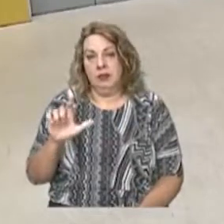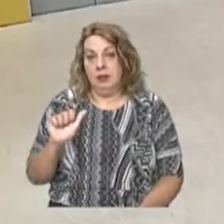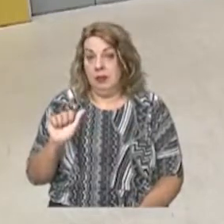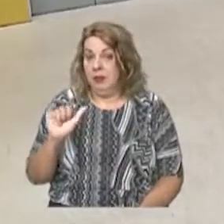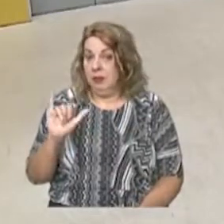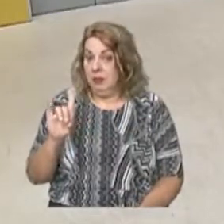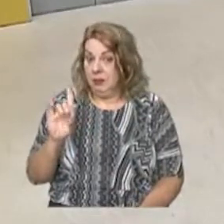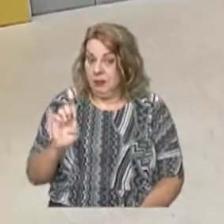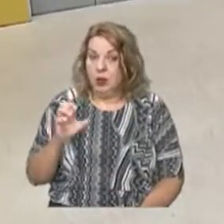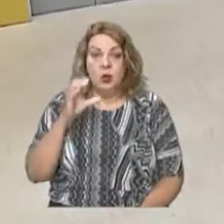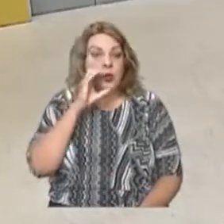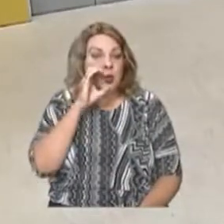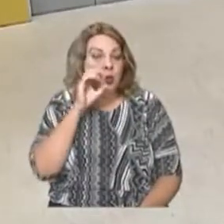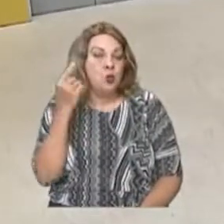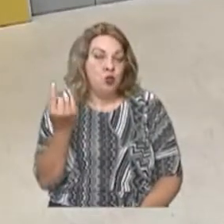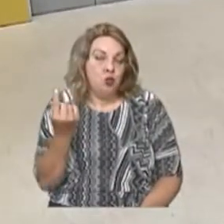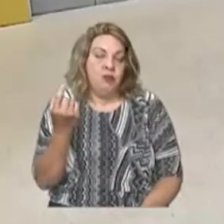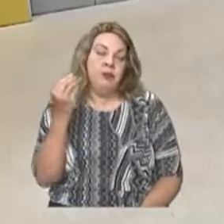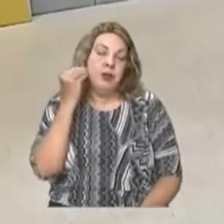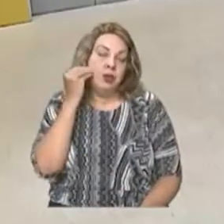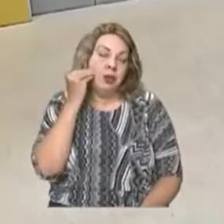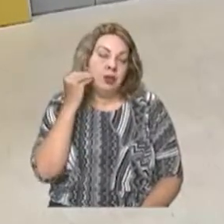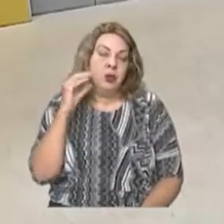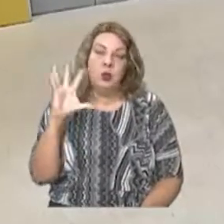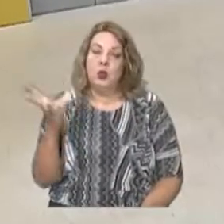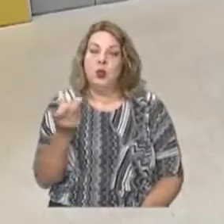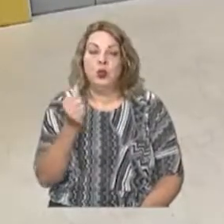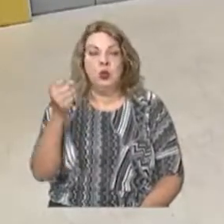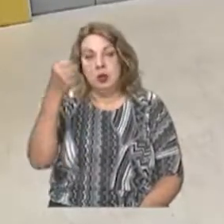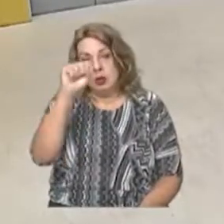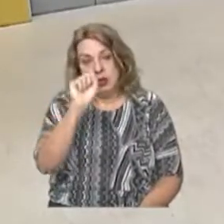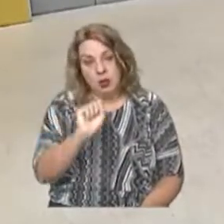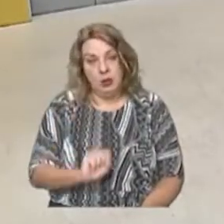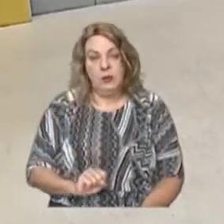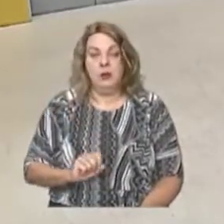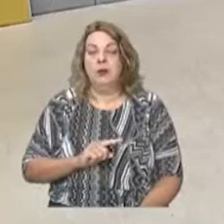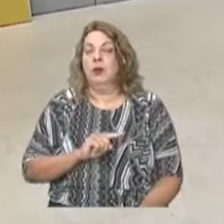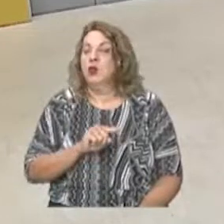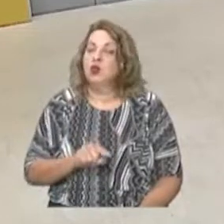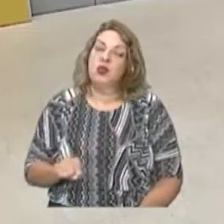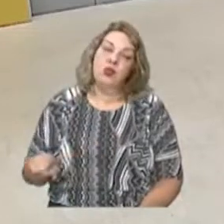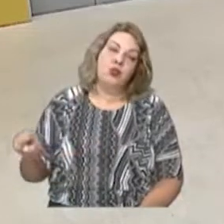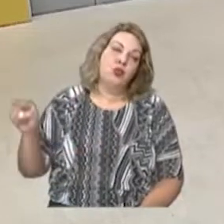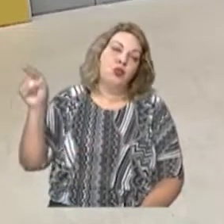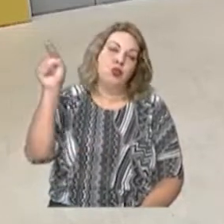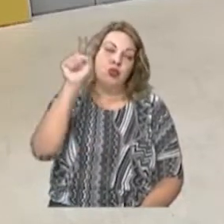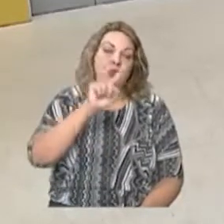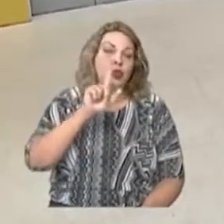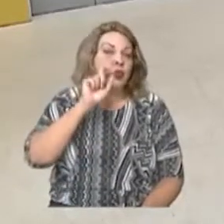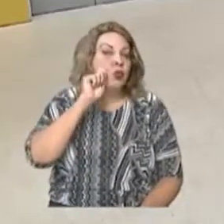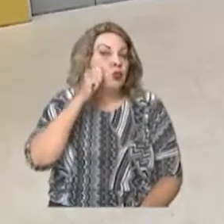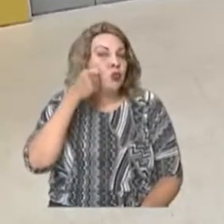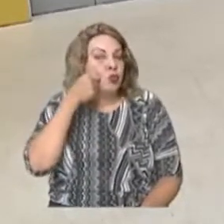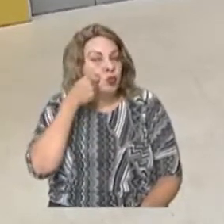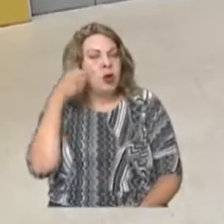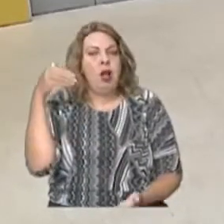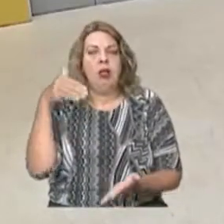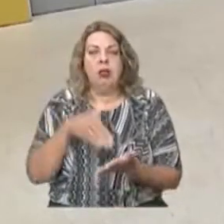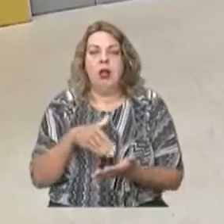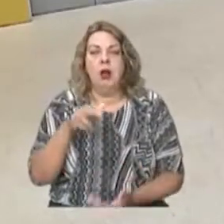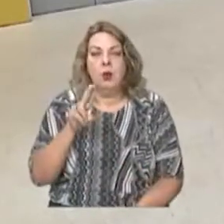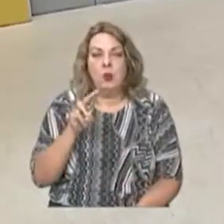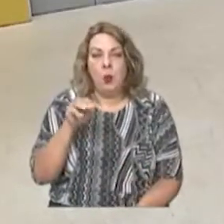princesa! Turma boa ligada em todo o estado de Aú, né? De Aracaju a Umbaúba, a audiência